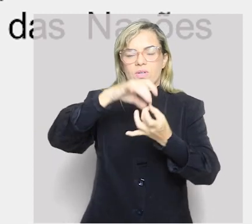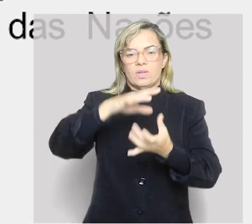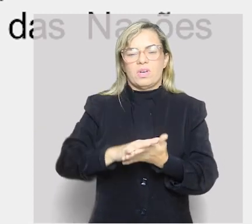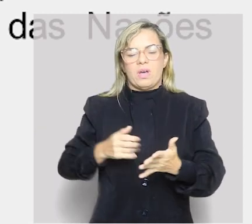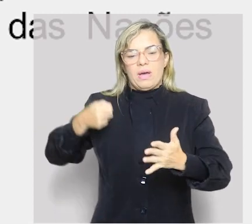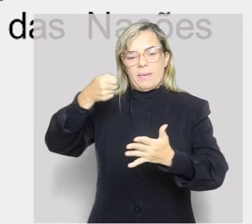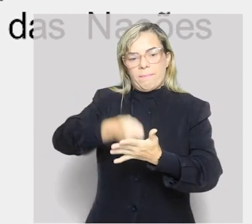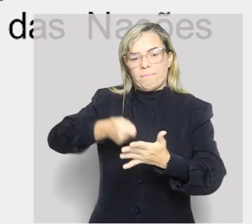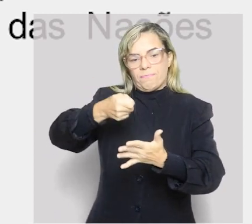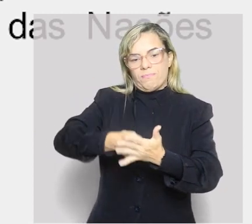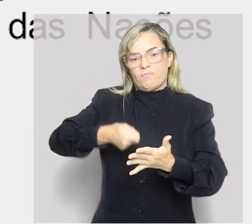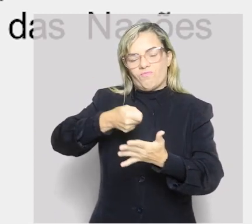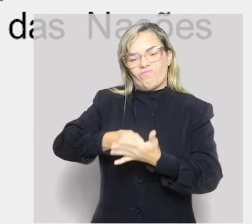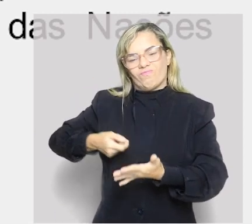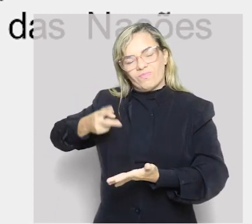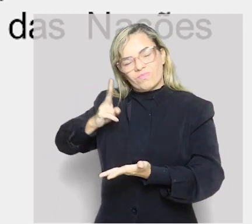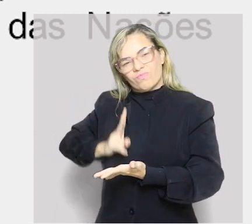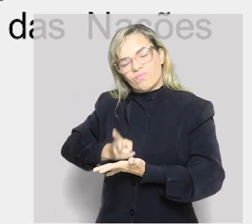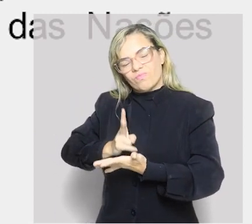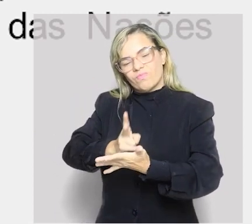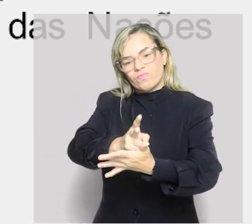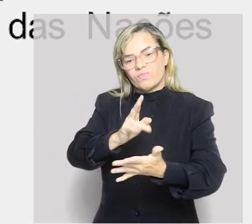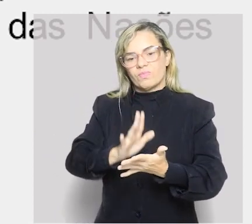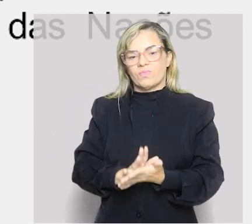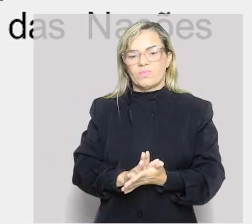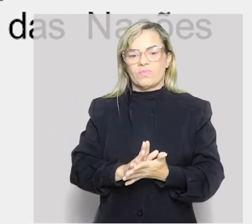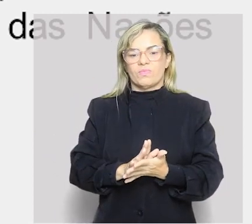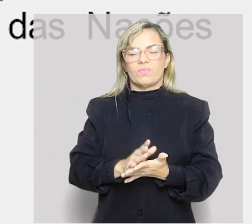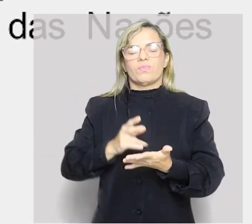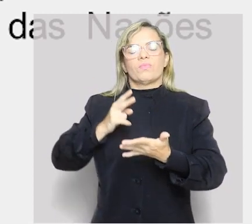impõe em constante busca